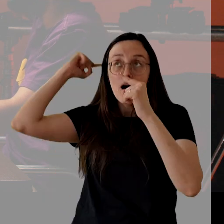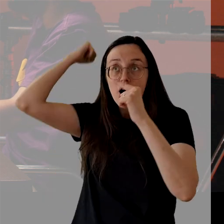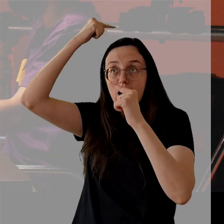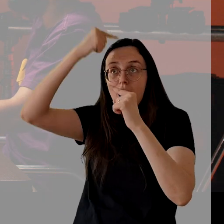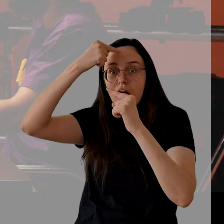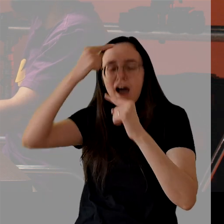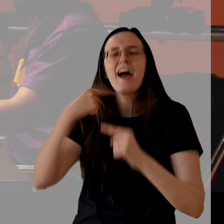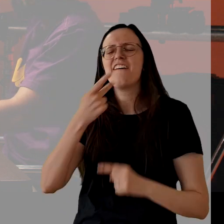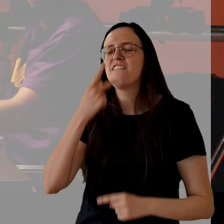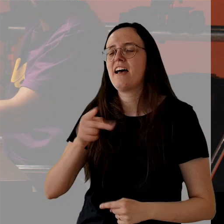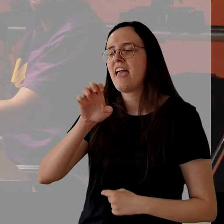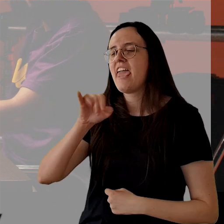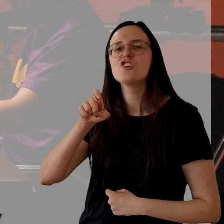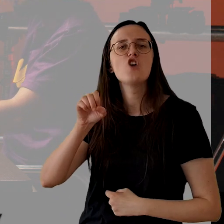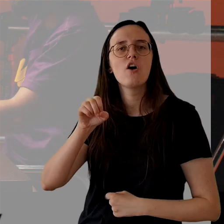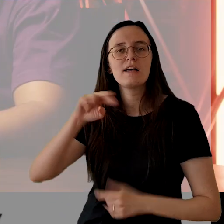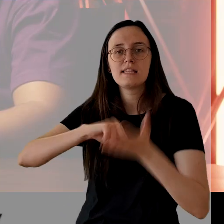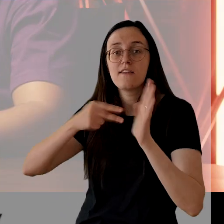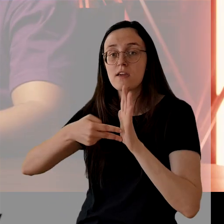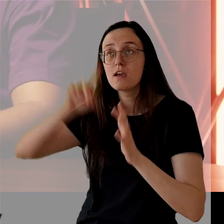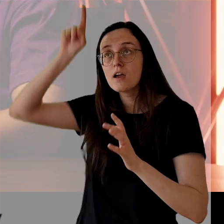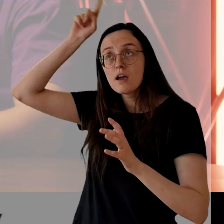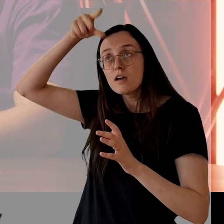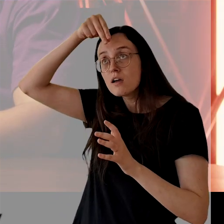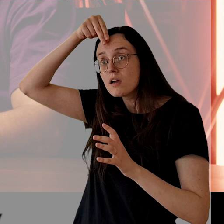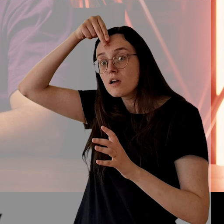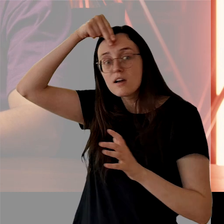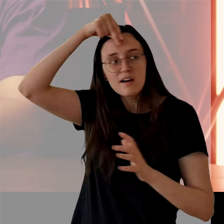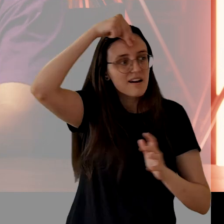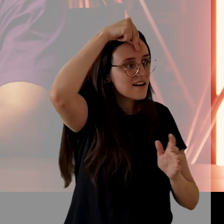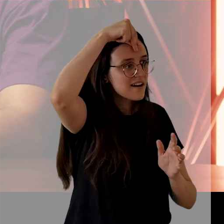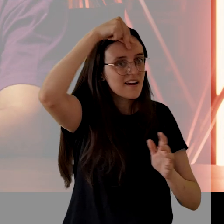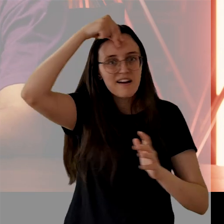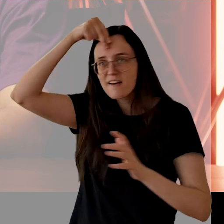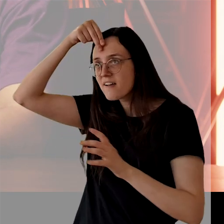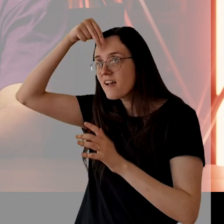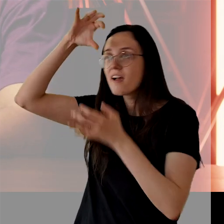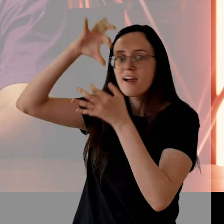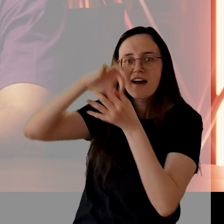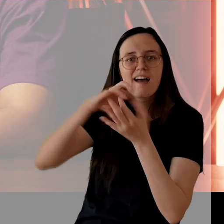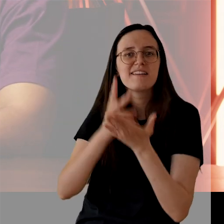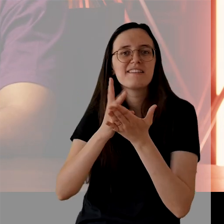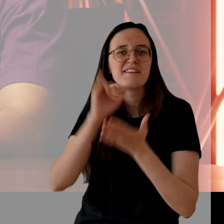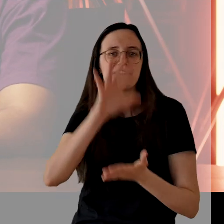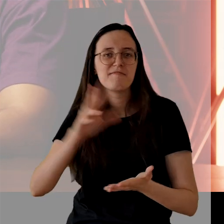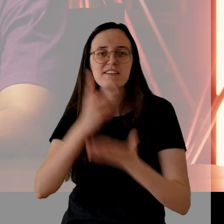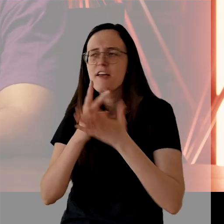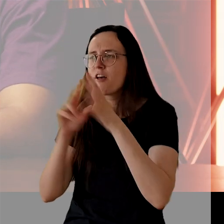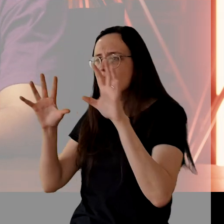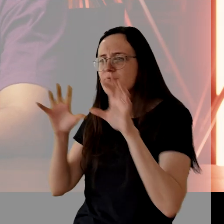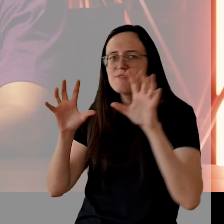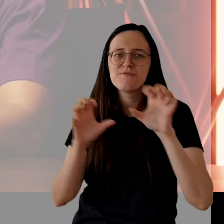Nunca perdia o eixo do som. Ela virava, a lapelinha tá vindo para um lado, para o outro. Sempre estava captando. Tava sempre captando.